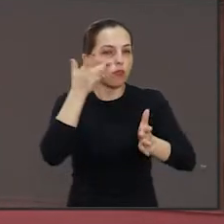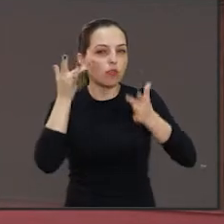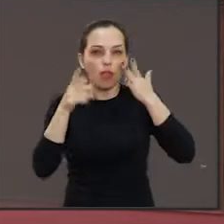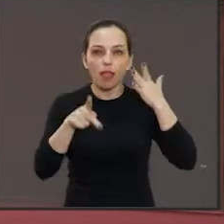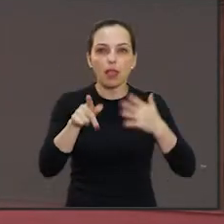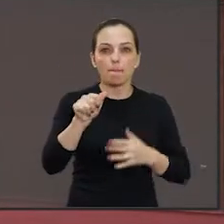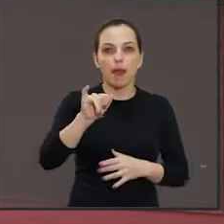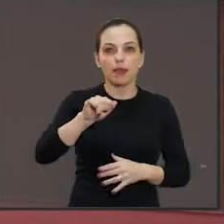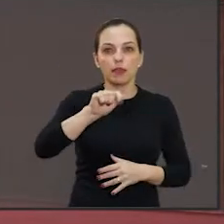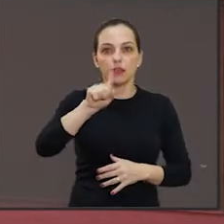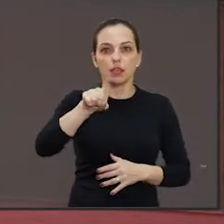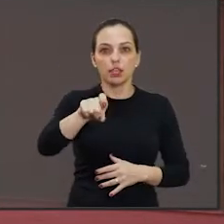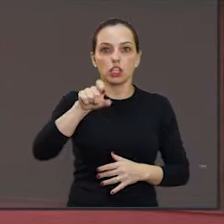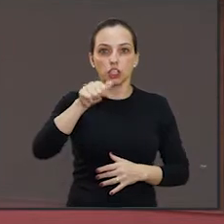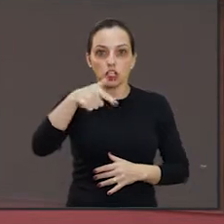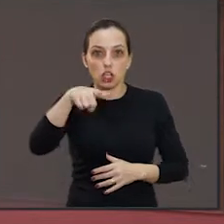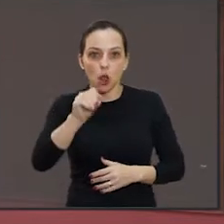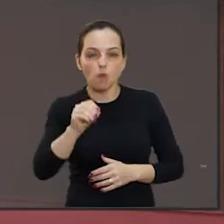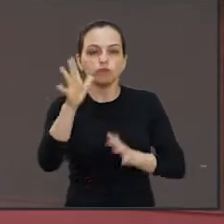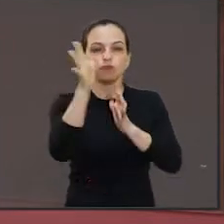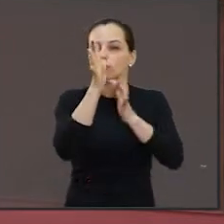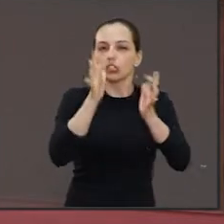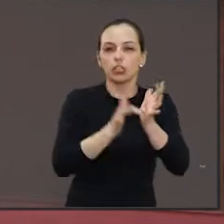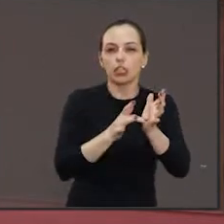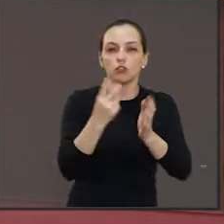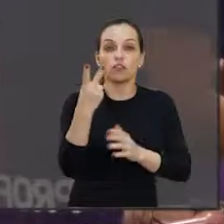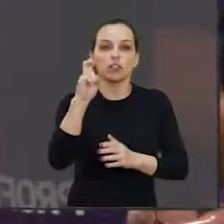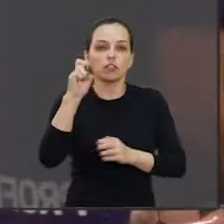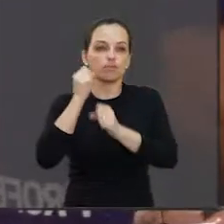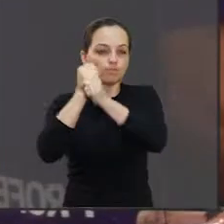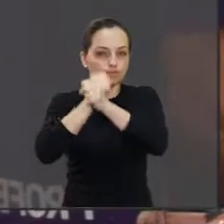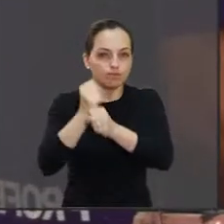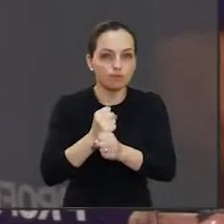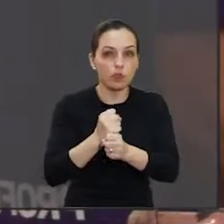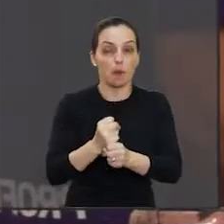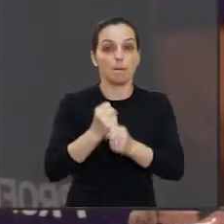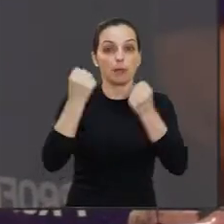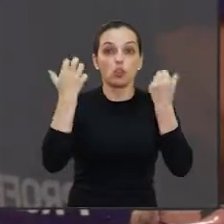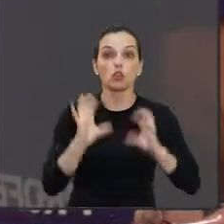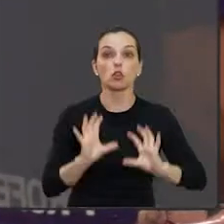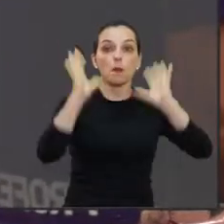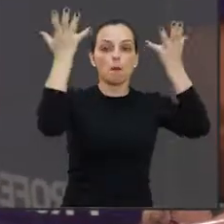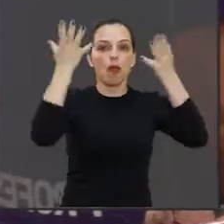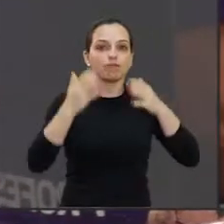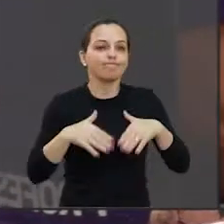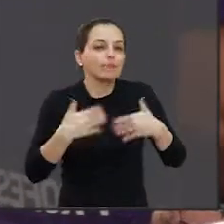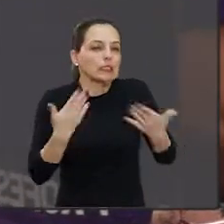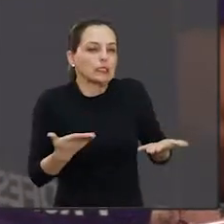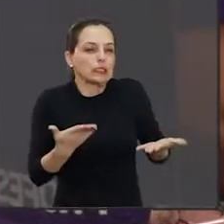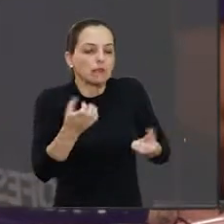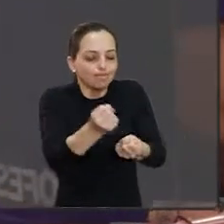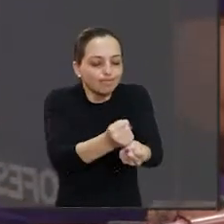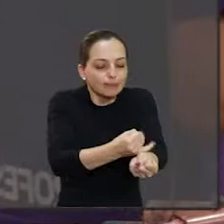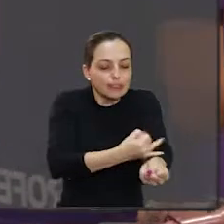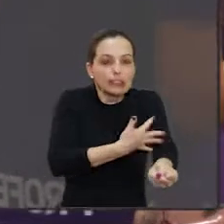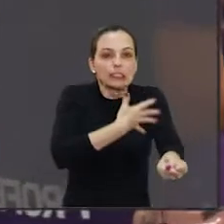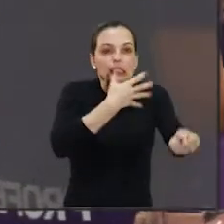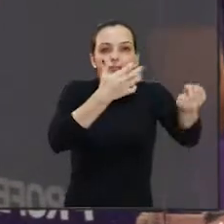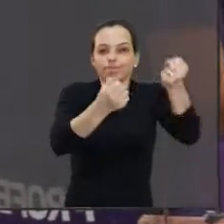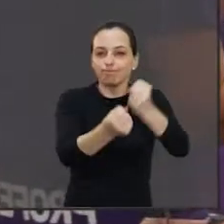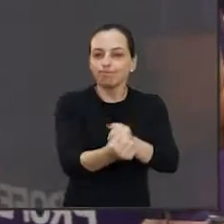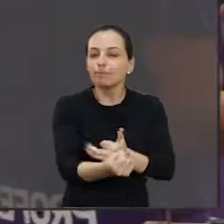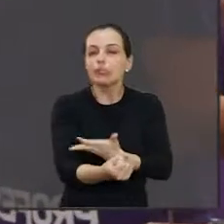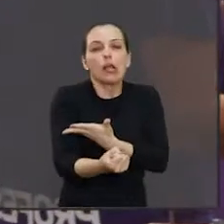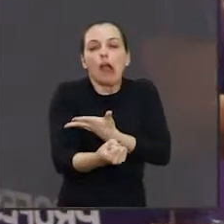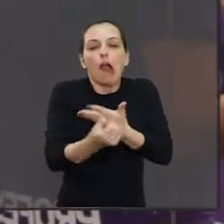comemoração aos 25 anos do pessoal que faz a Paixão de Cristo. E foi uma sensação tão assim, que a gente sempre